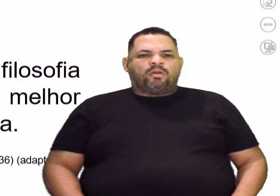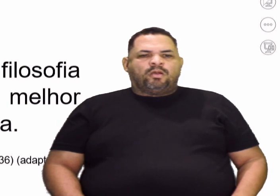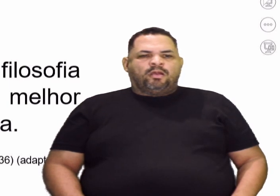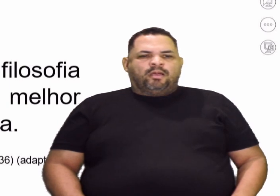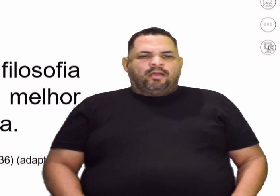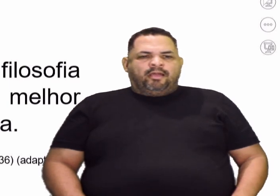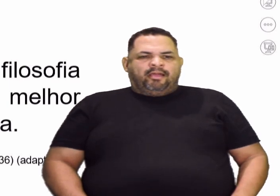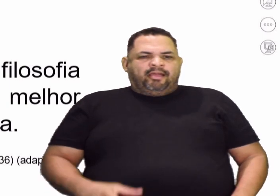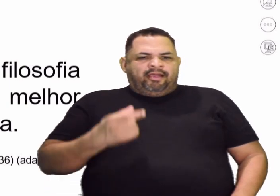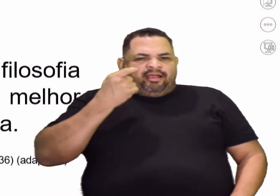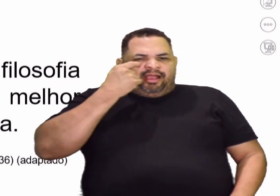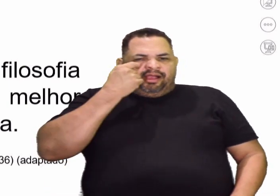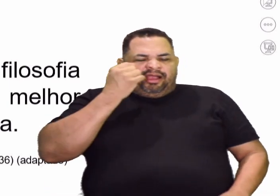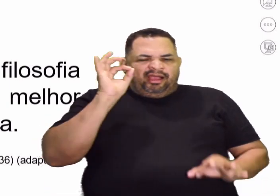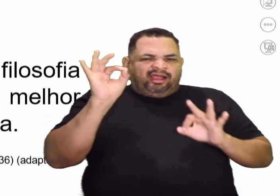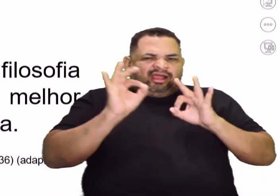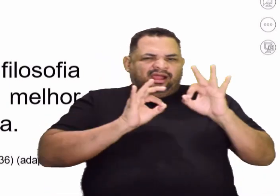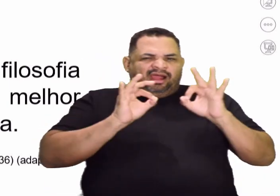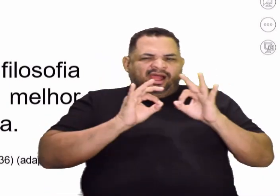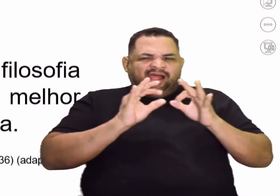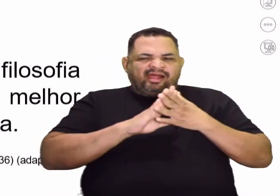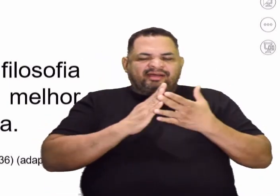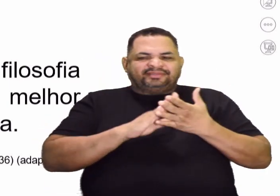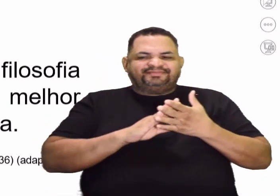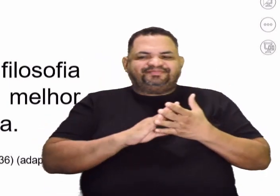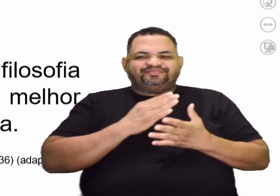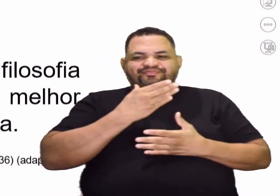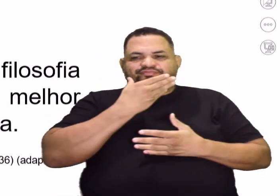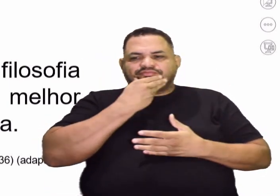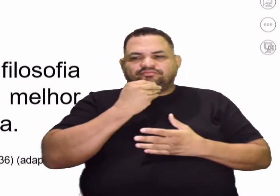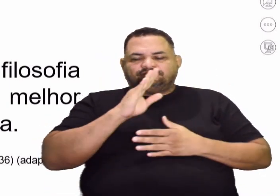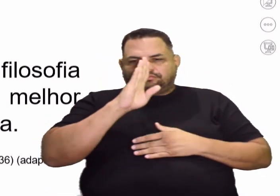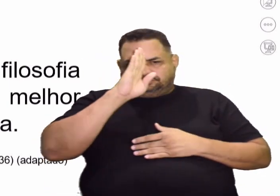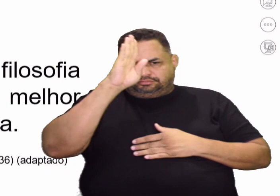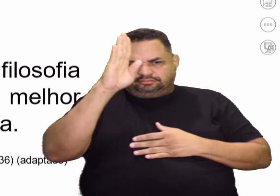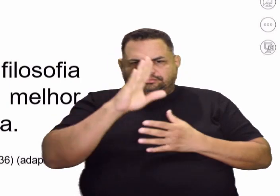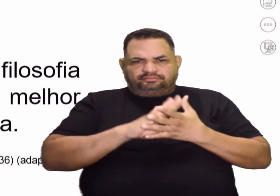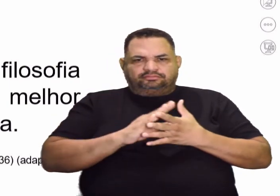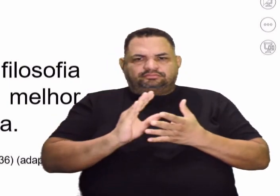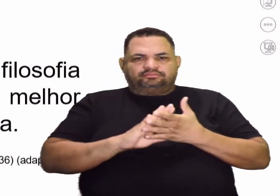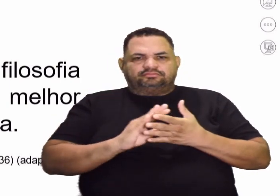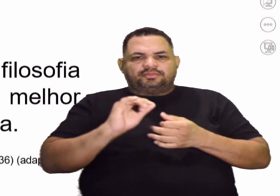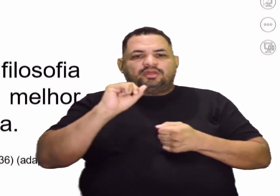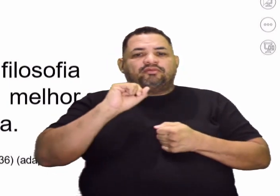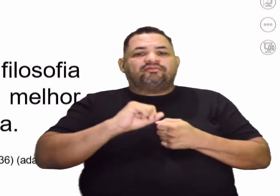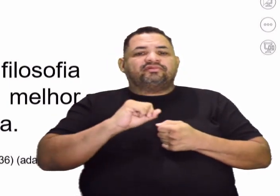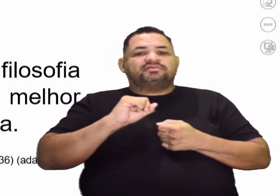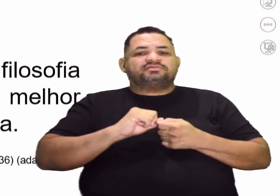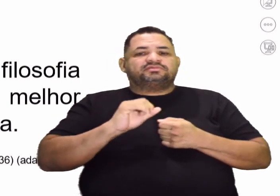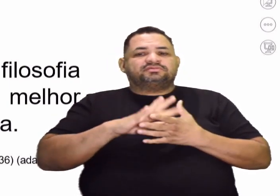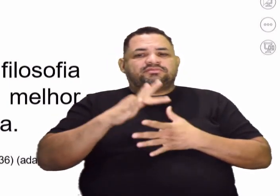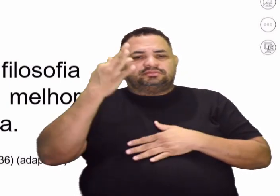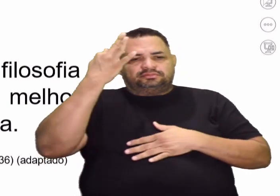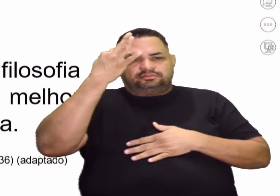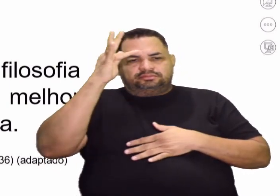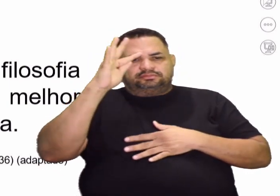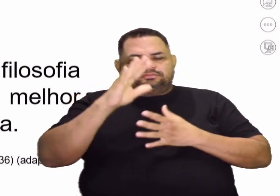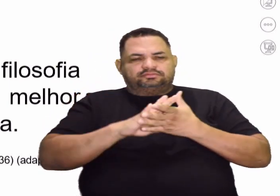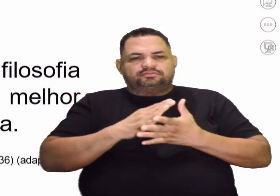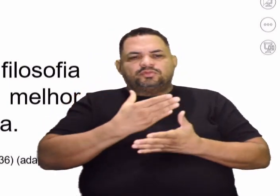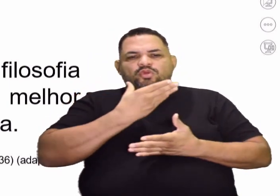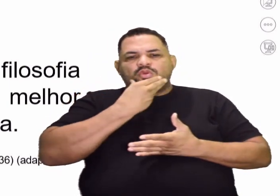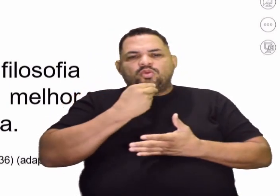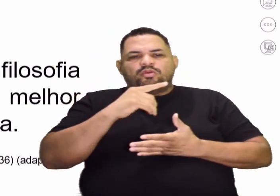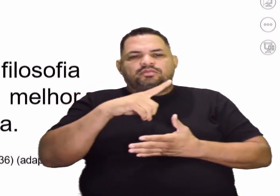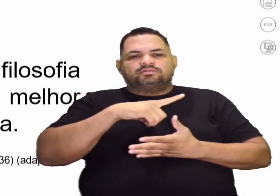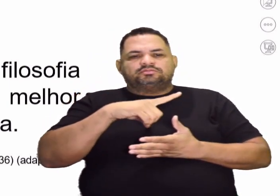centro. Humanismo é a ação do homem no centro, né? Humanismo é a atitude, ó, filosófica que faz o